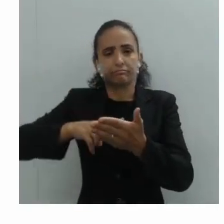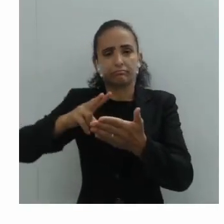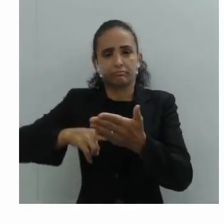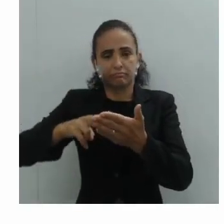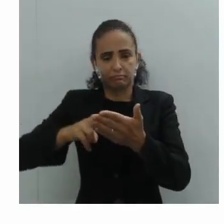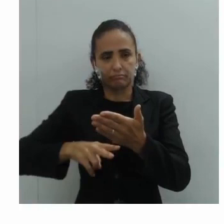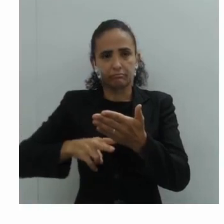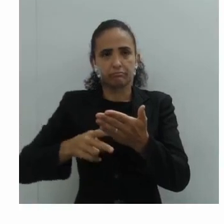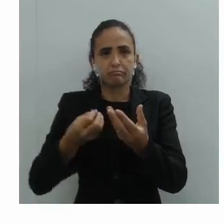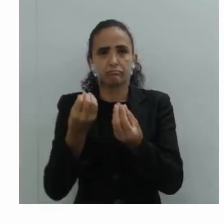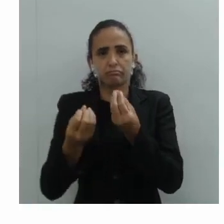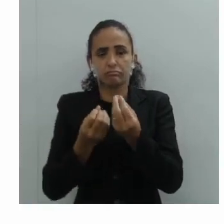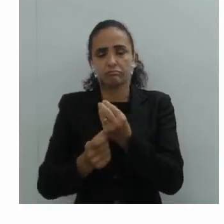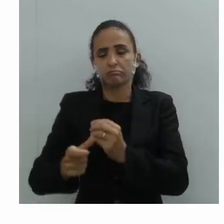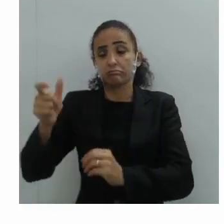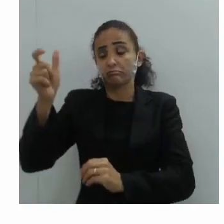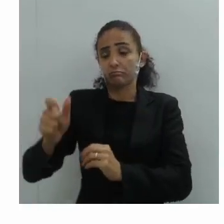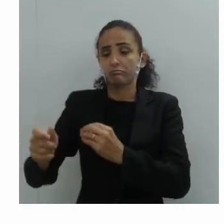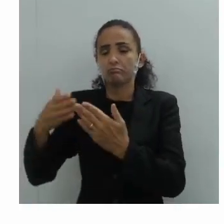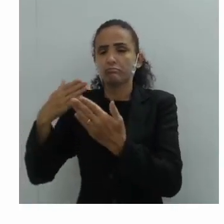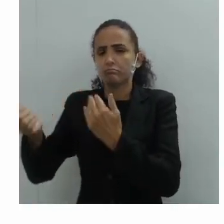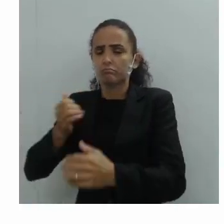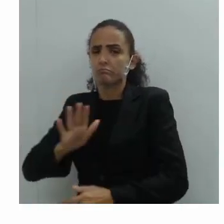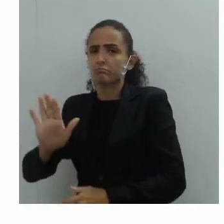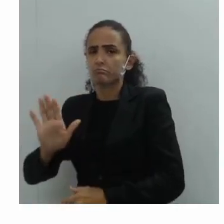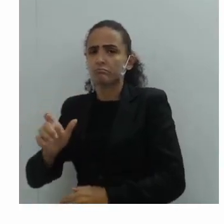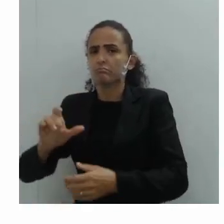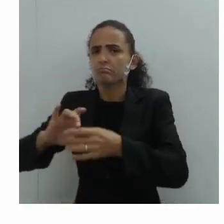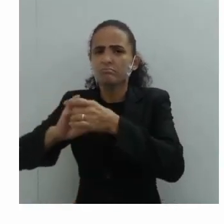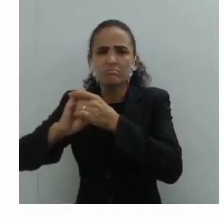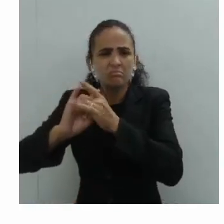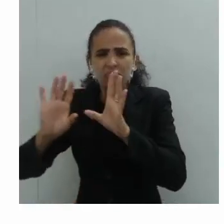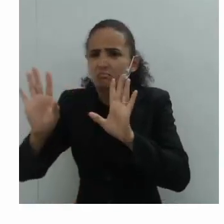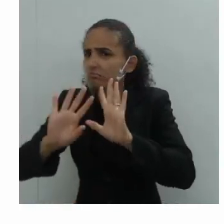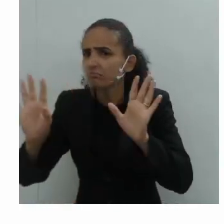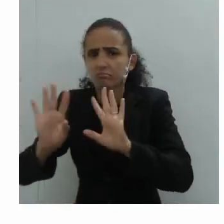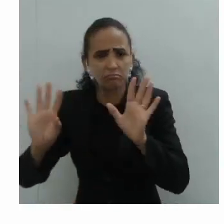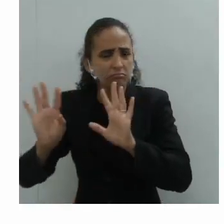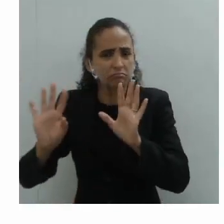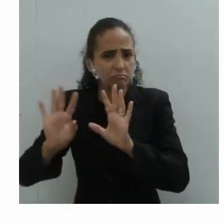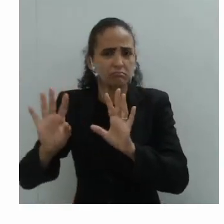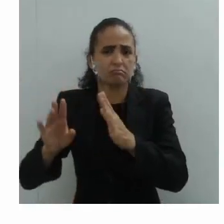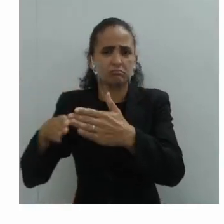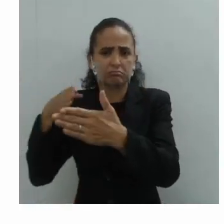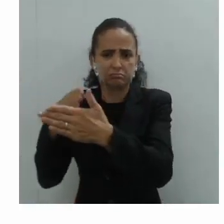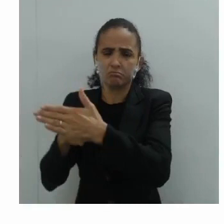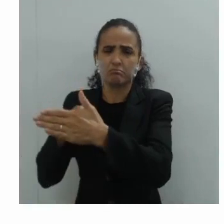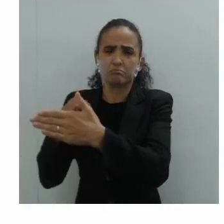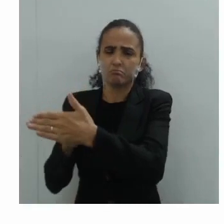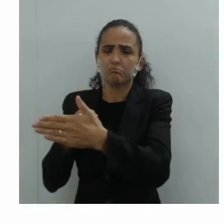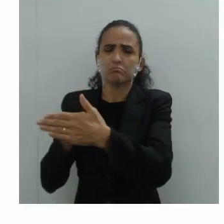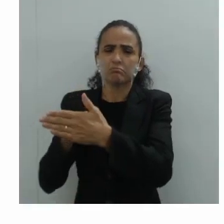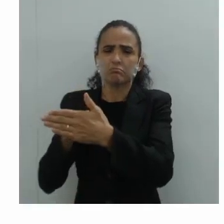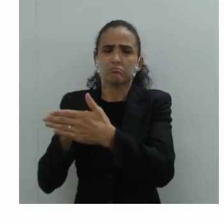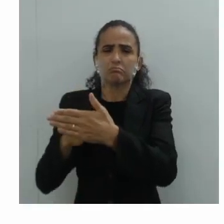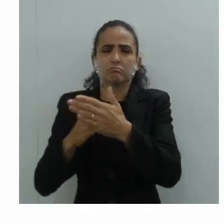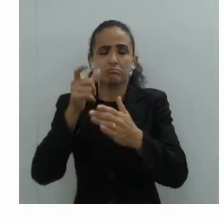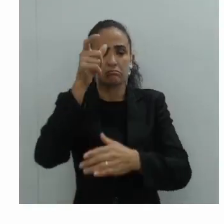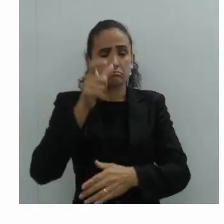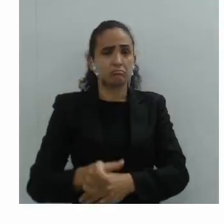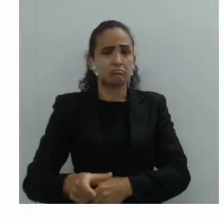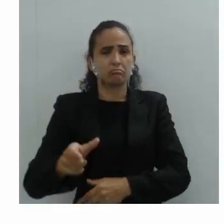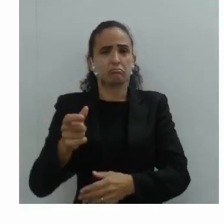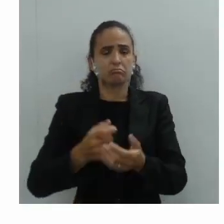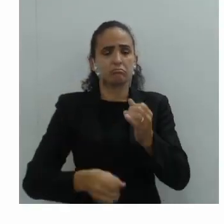a seguinte questão, discurso de ódio não é liberdade de expressão. E nós temos aqui uma pessoa, certo, representada